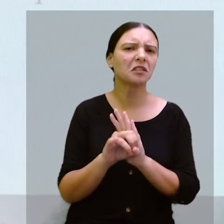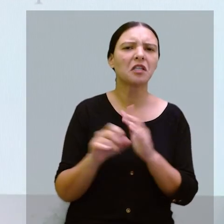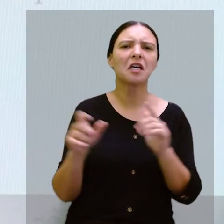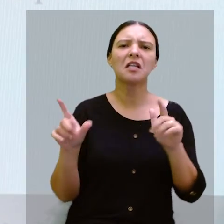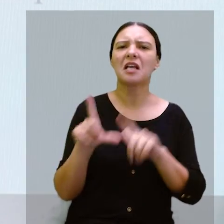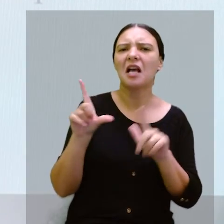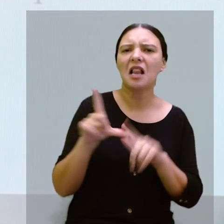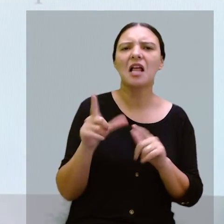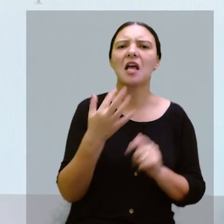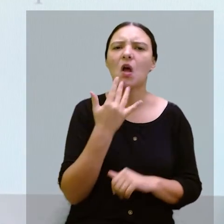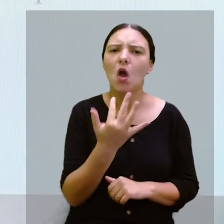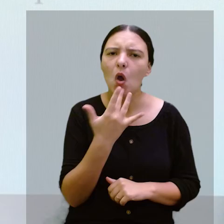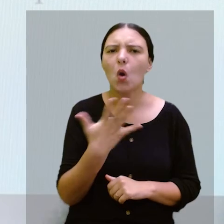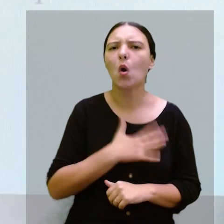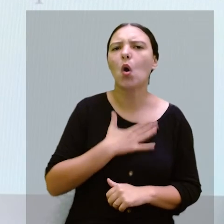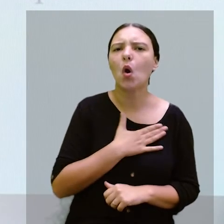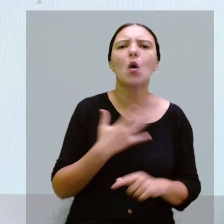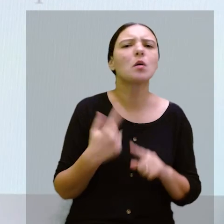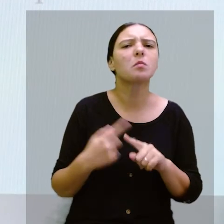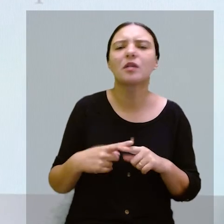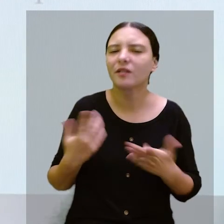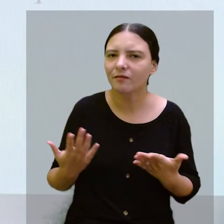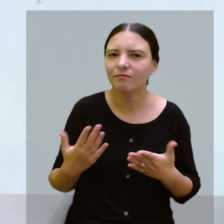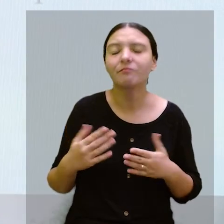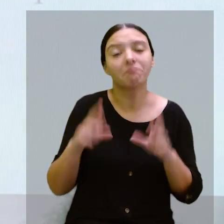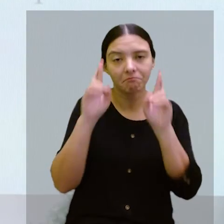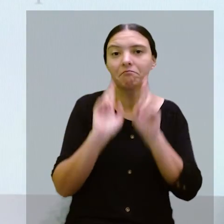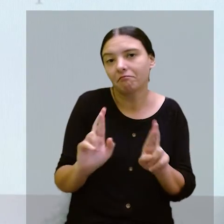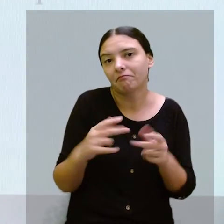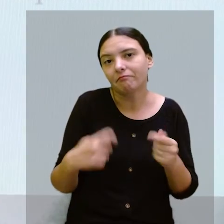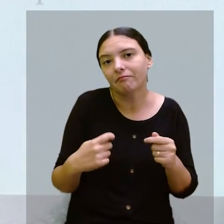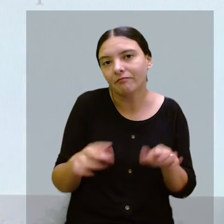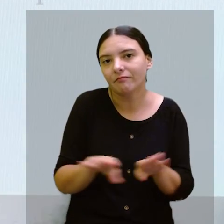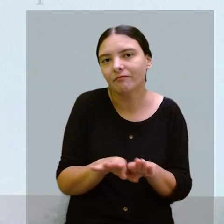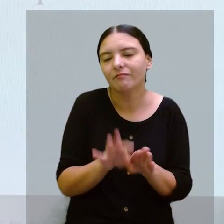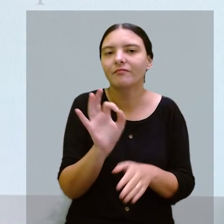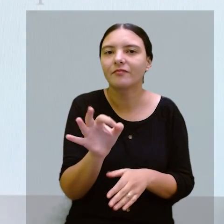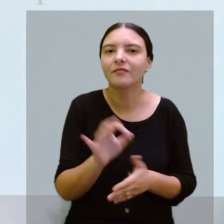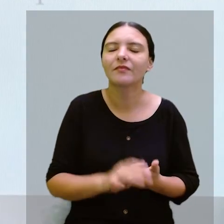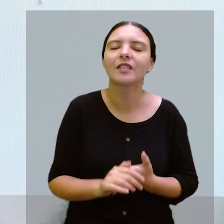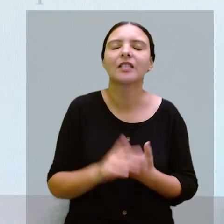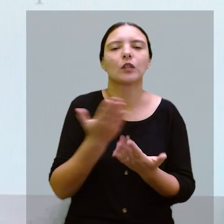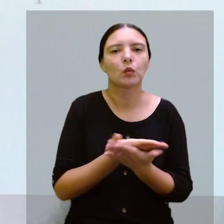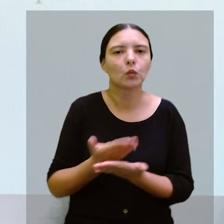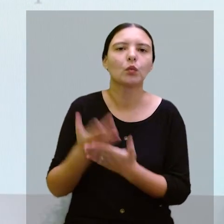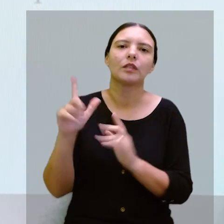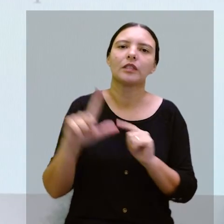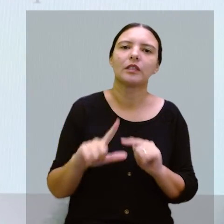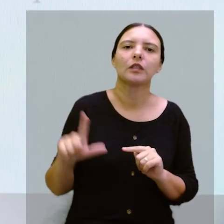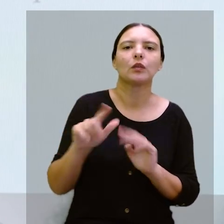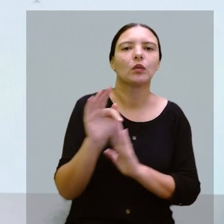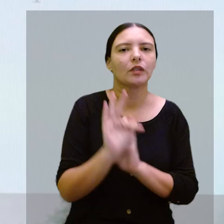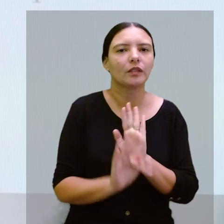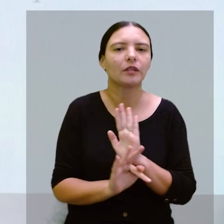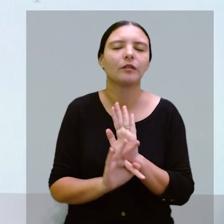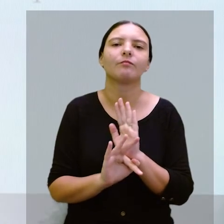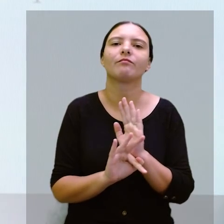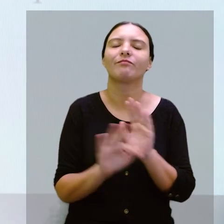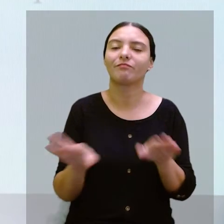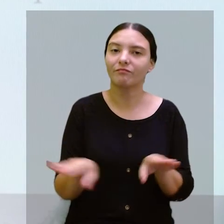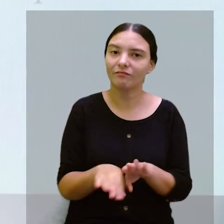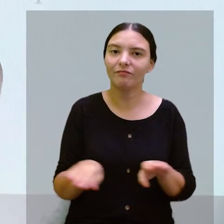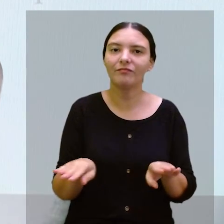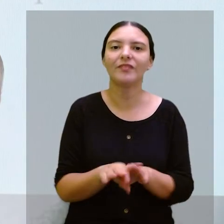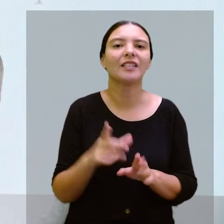essas cores? Isso é uma construção também que passa pelo respeito, não é? Então, o estudo da literatura e a interpretação desses textos passa por